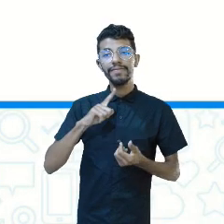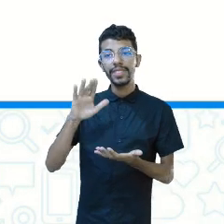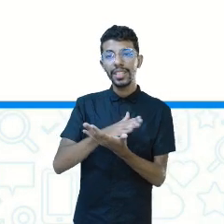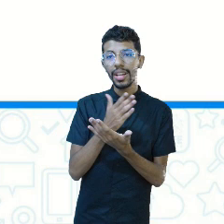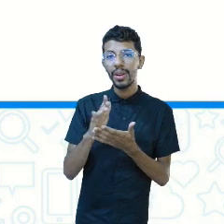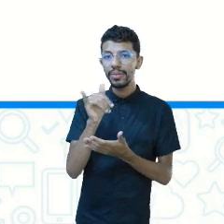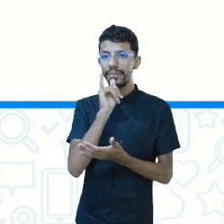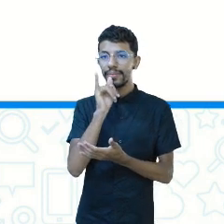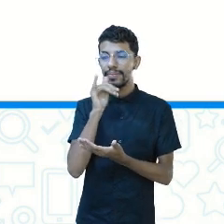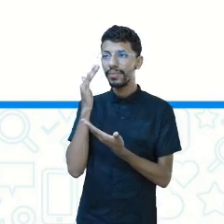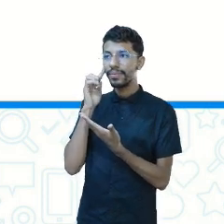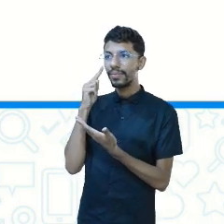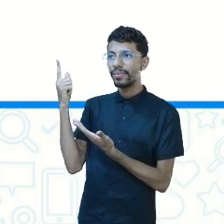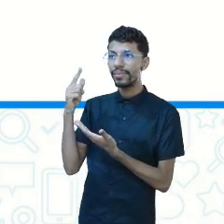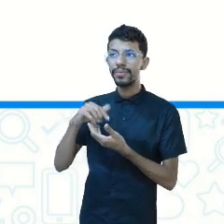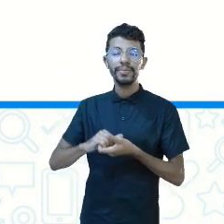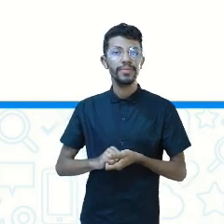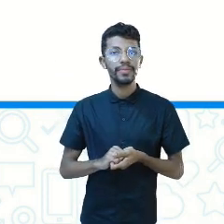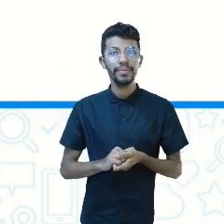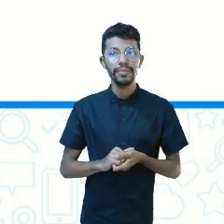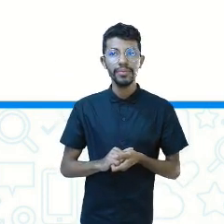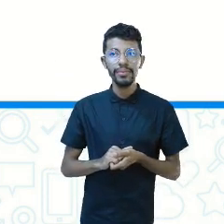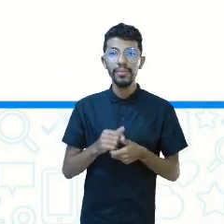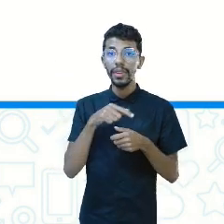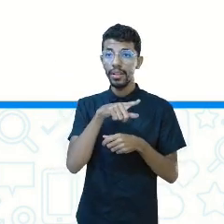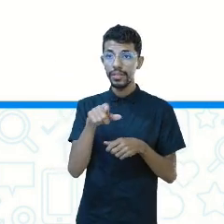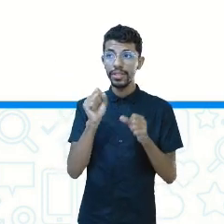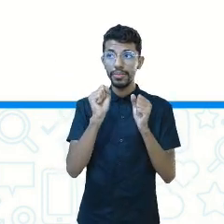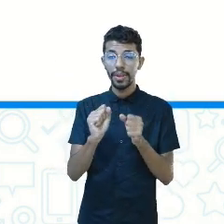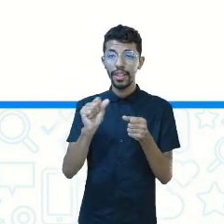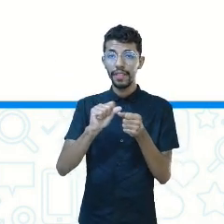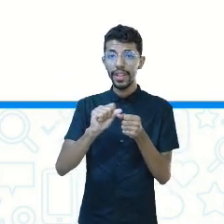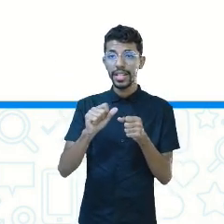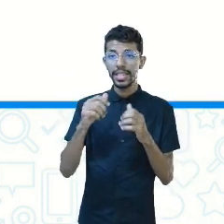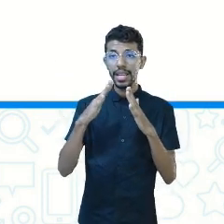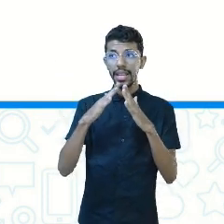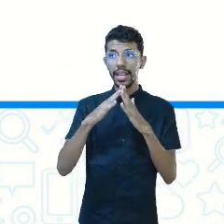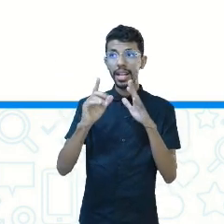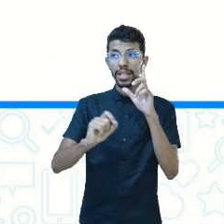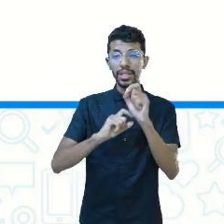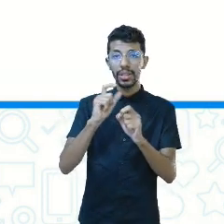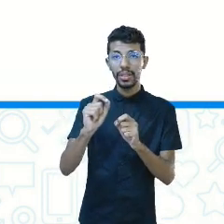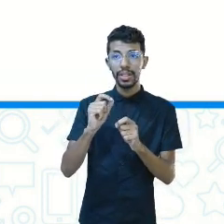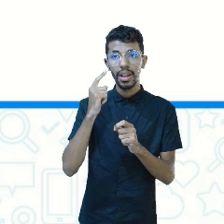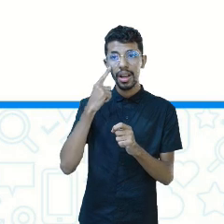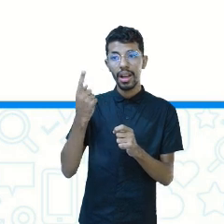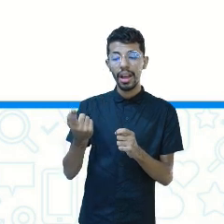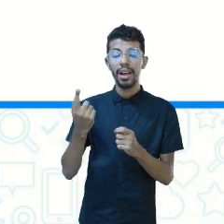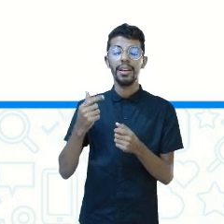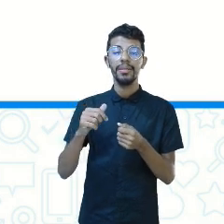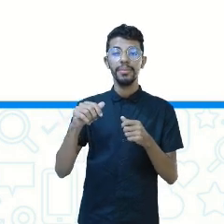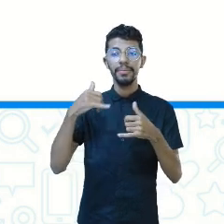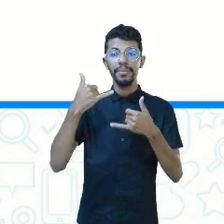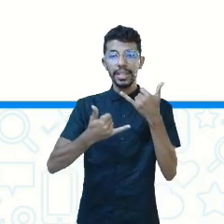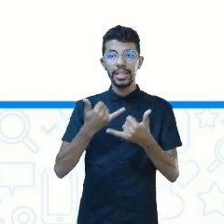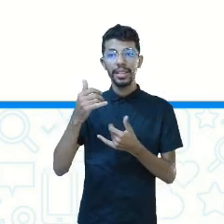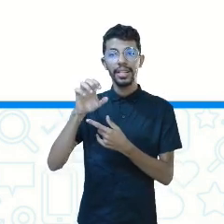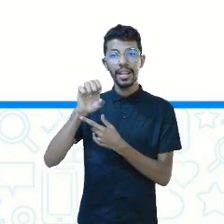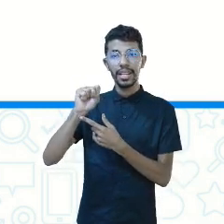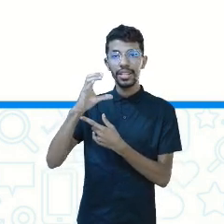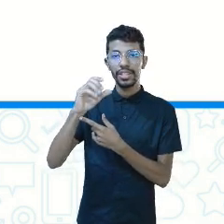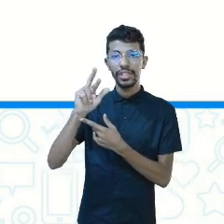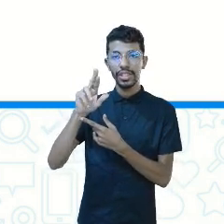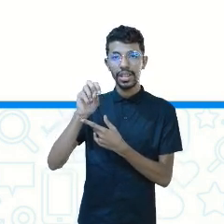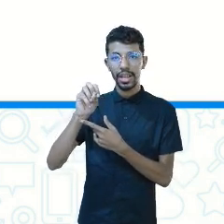ó. A gente poderia fazer, vocês podem fazer em casa a brincadeira de escravos de Jó. Pois